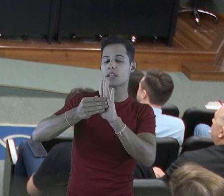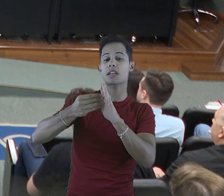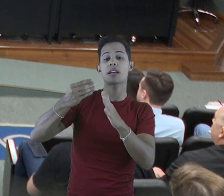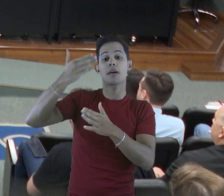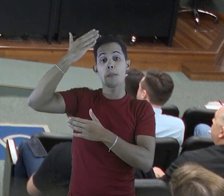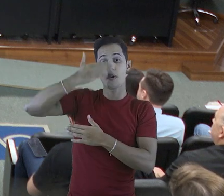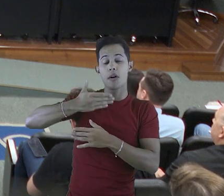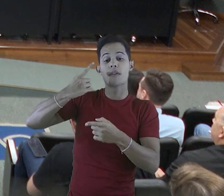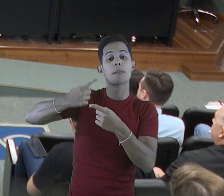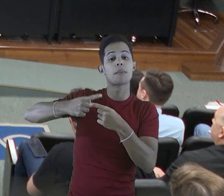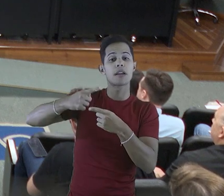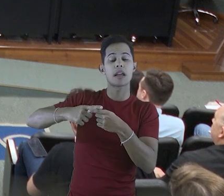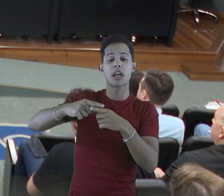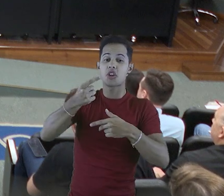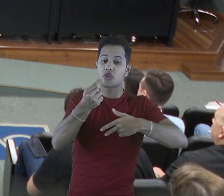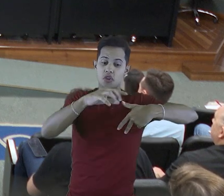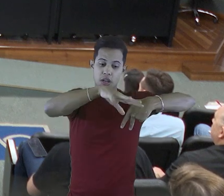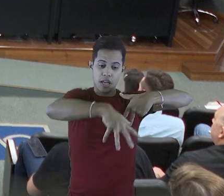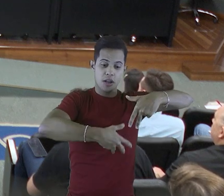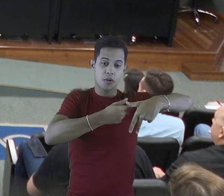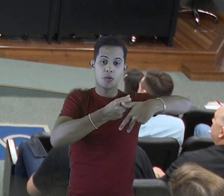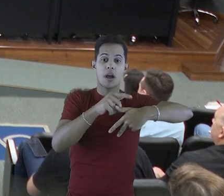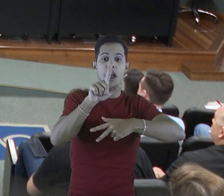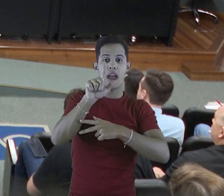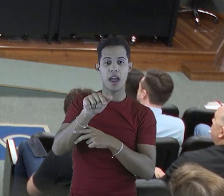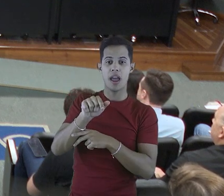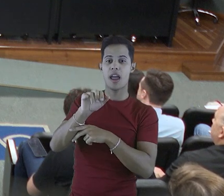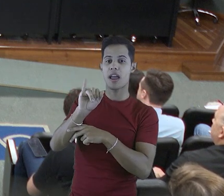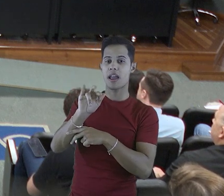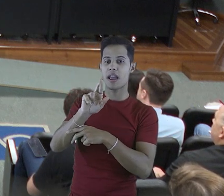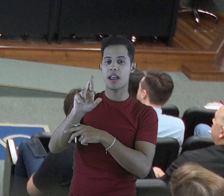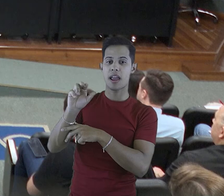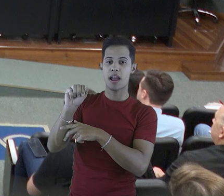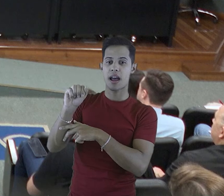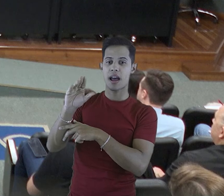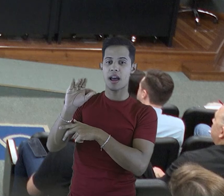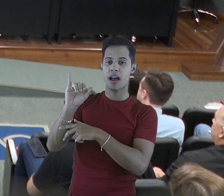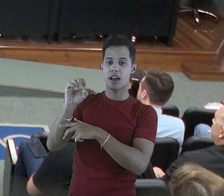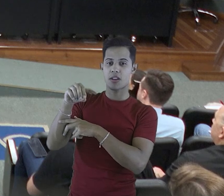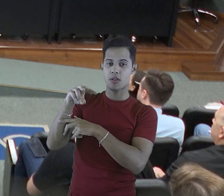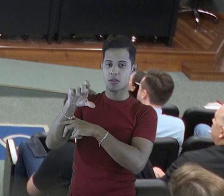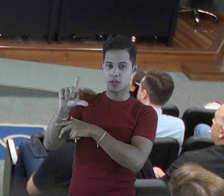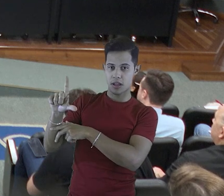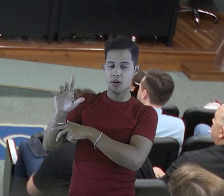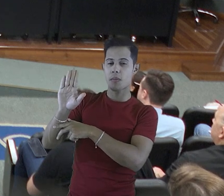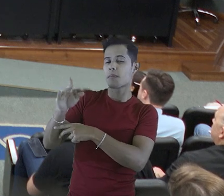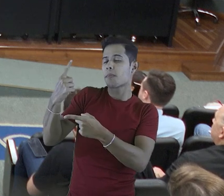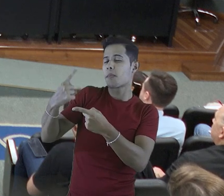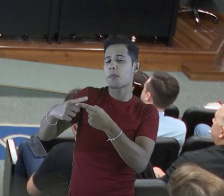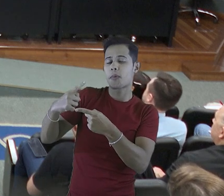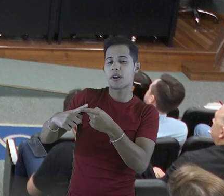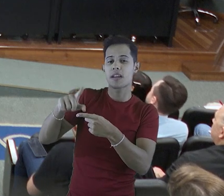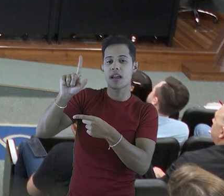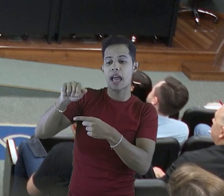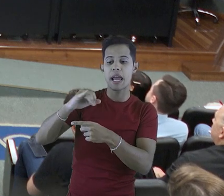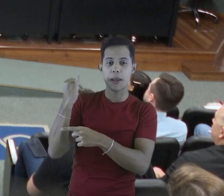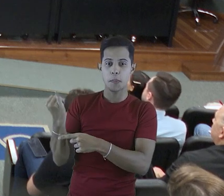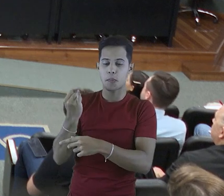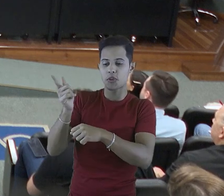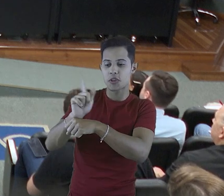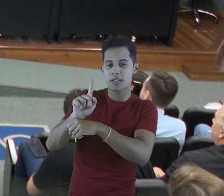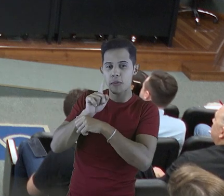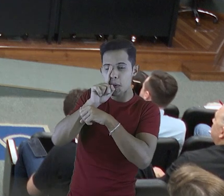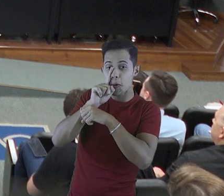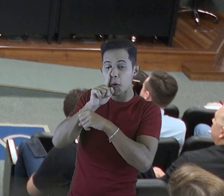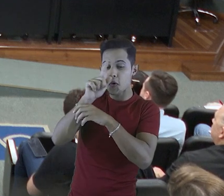prova por que a corrupção é irracional. Então, voltando aqui à gestão de risco, por que é importante a gestão de risco na privacidade e proteção de